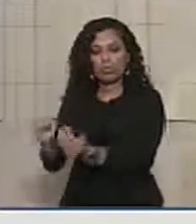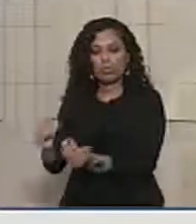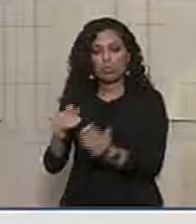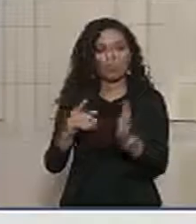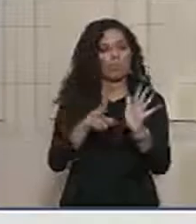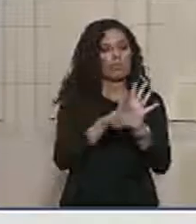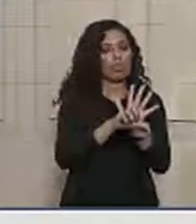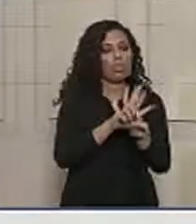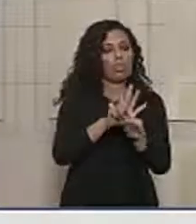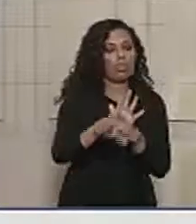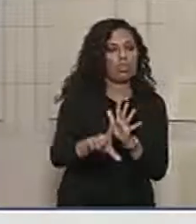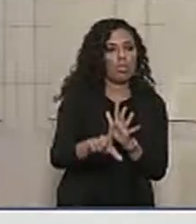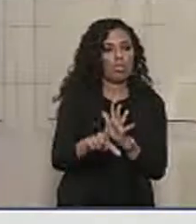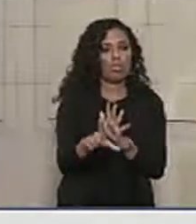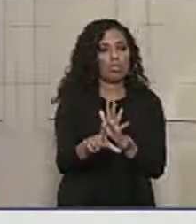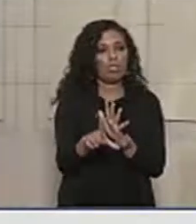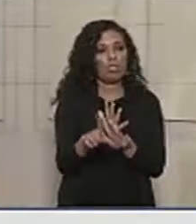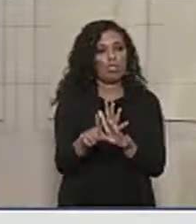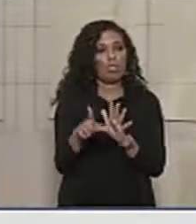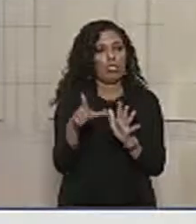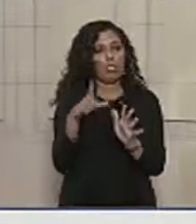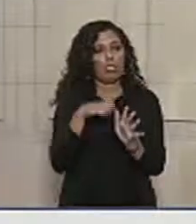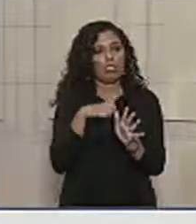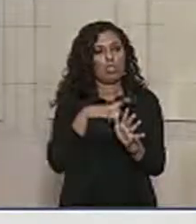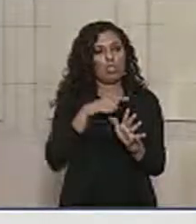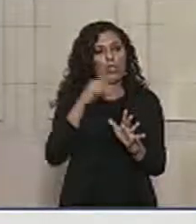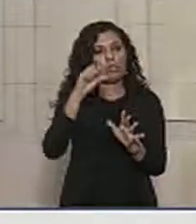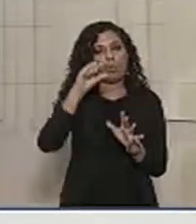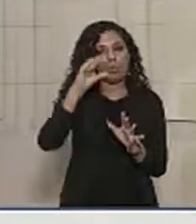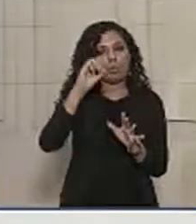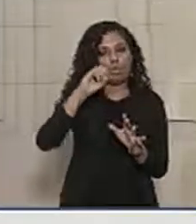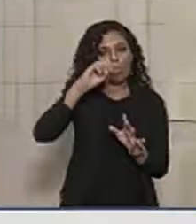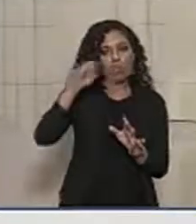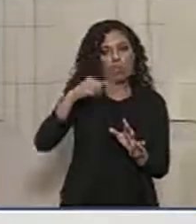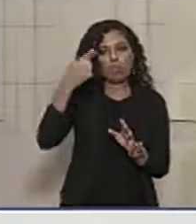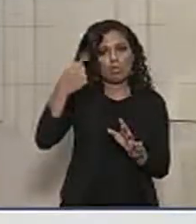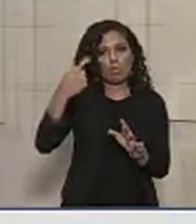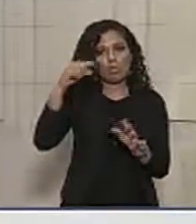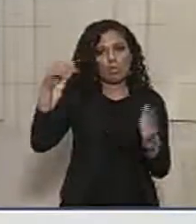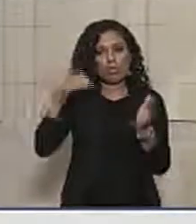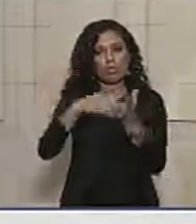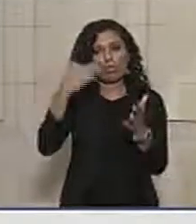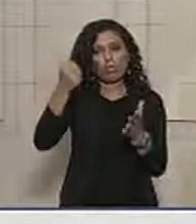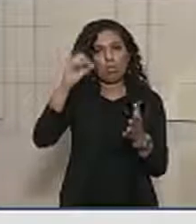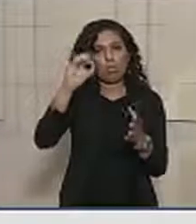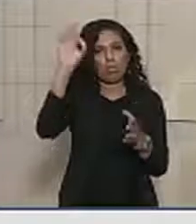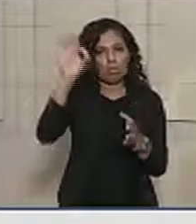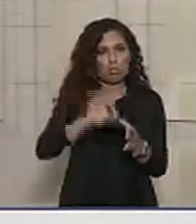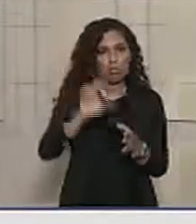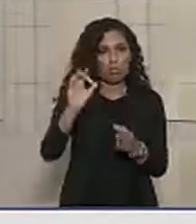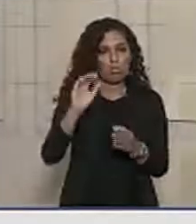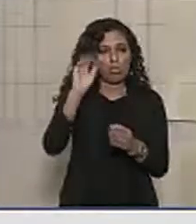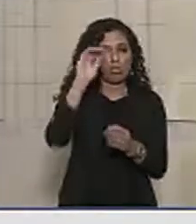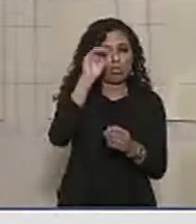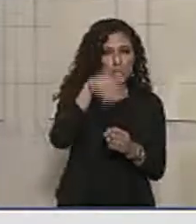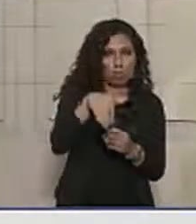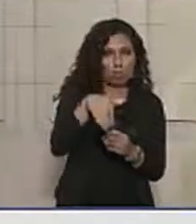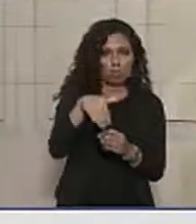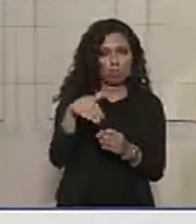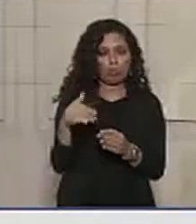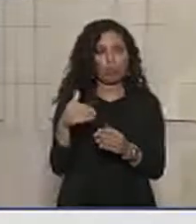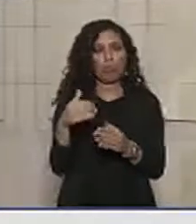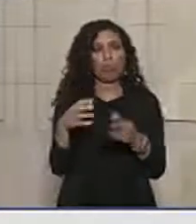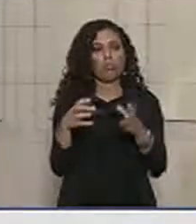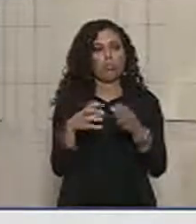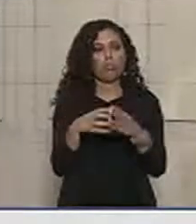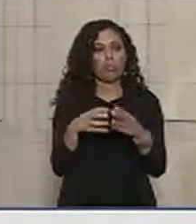legislativas que obtiverem no mínimo 0,1%, 0,1% de apoio dentre os eleitores fluminenses através do programa